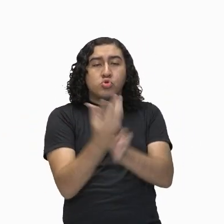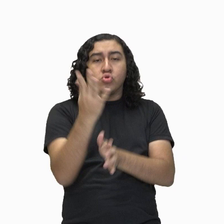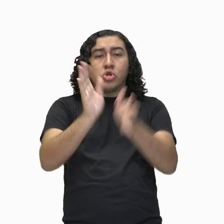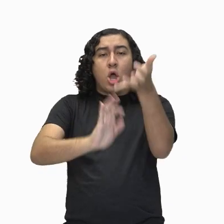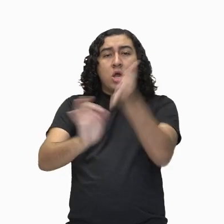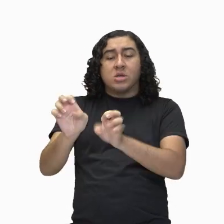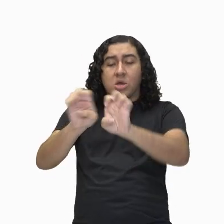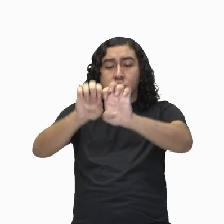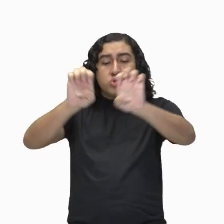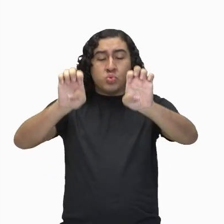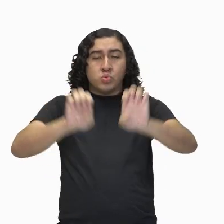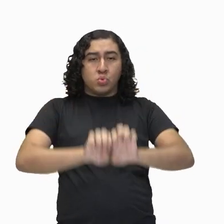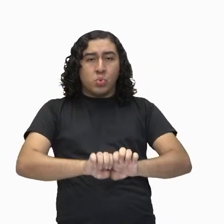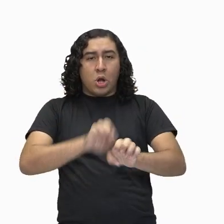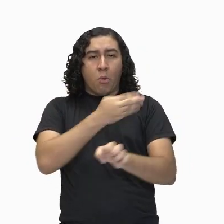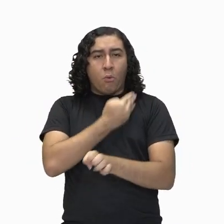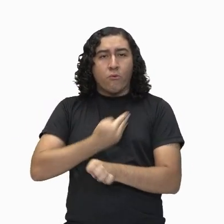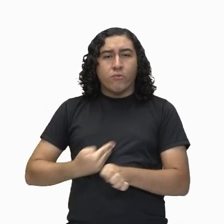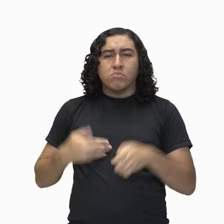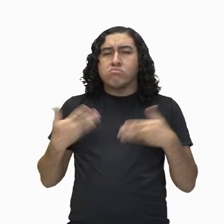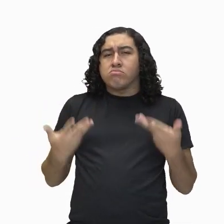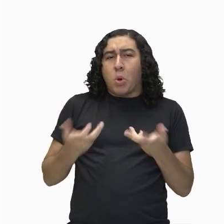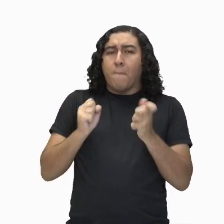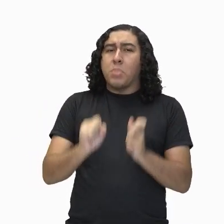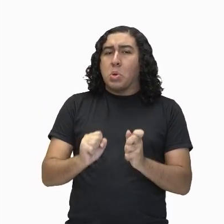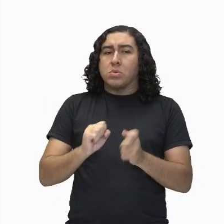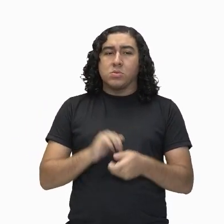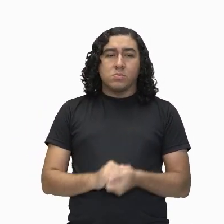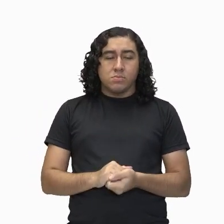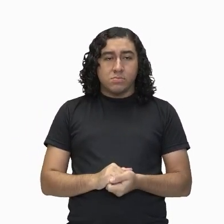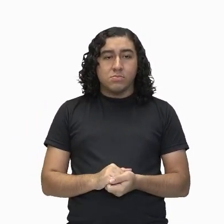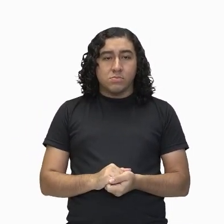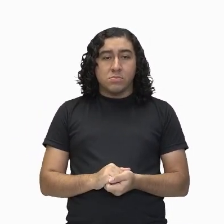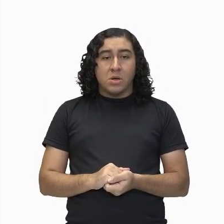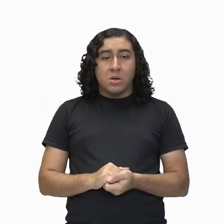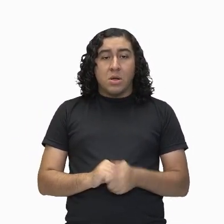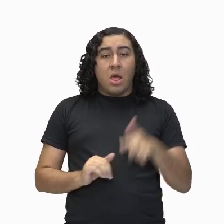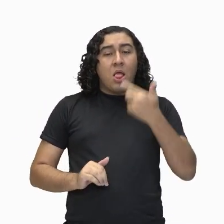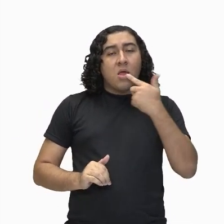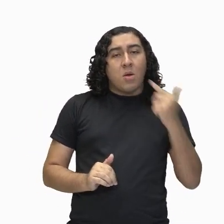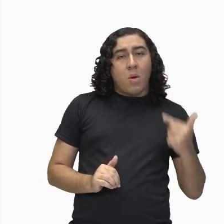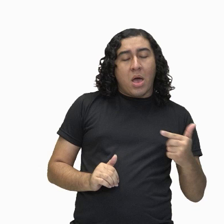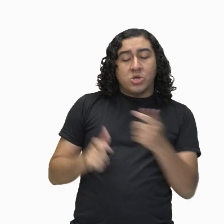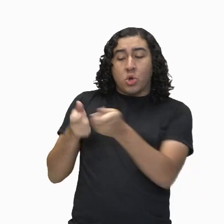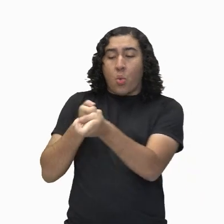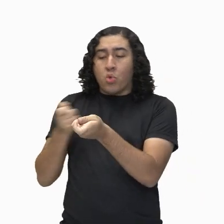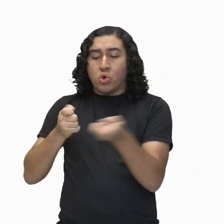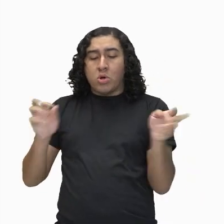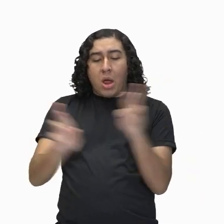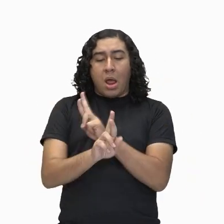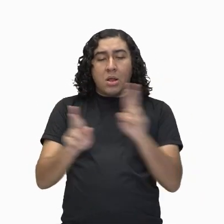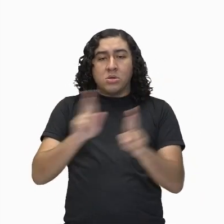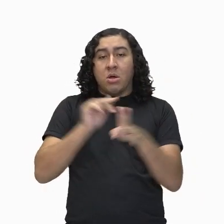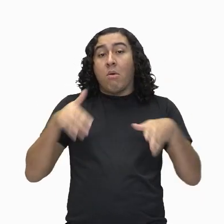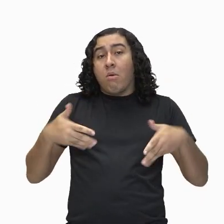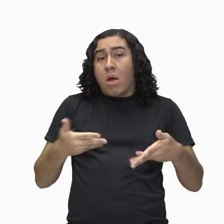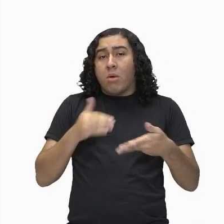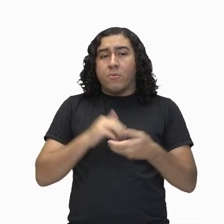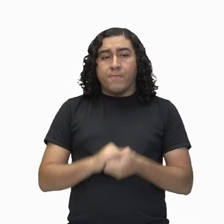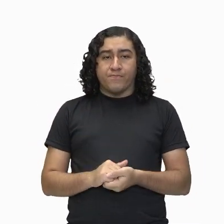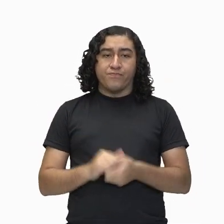poder? Qual a relação entre linguagem e dominação? O ser